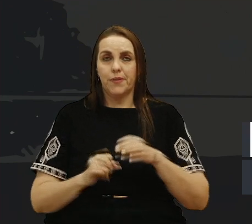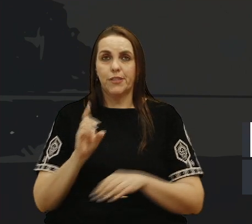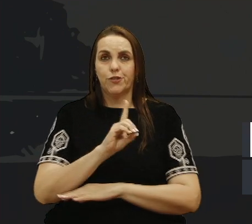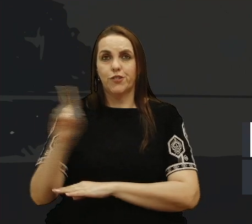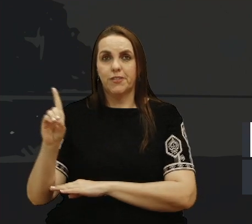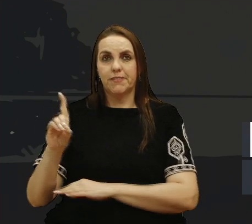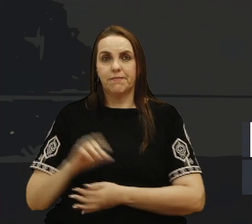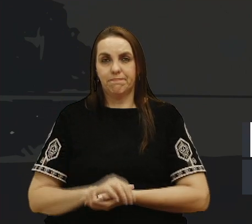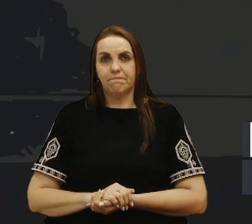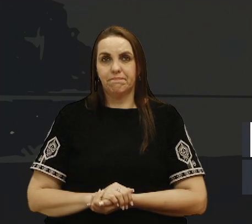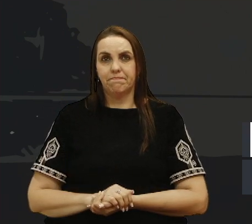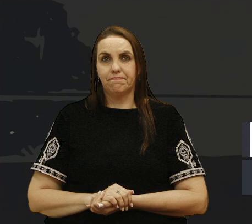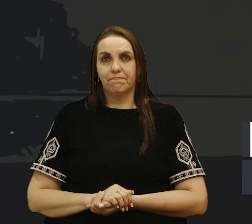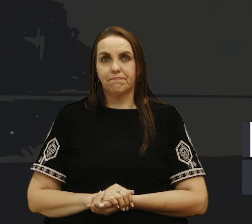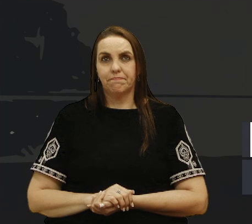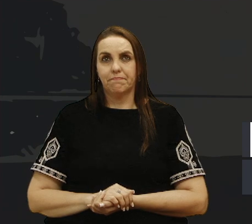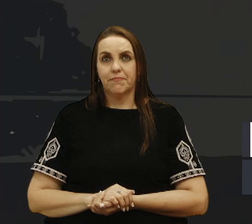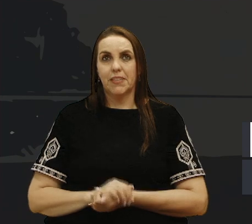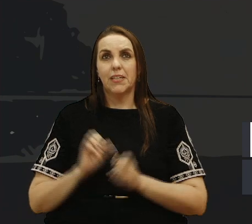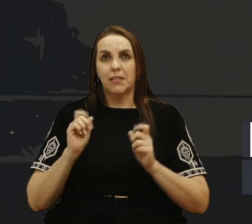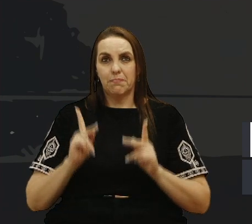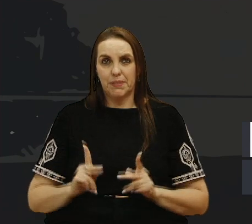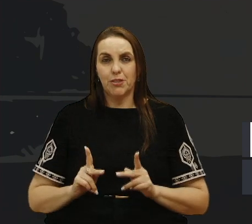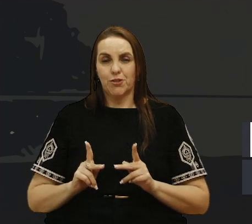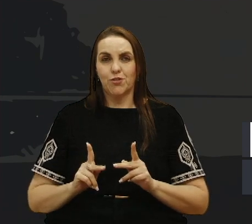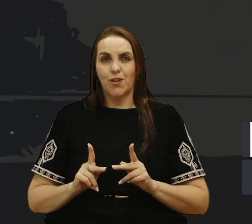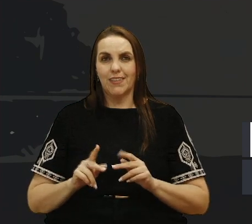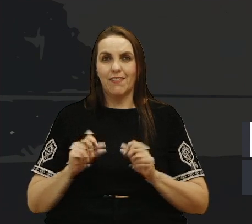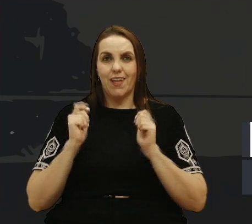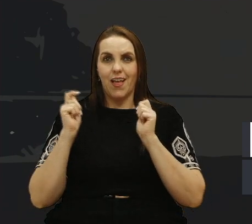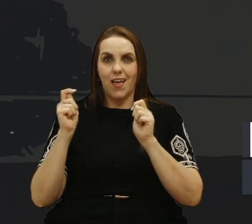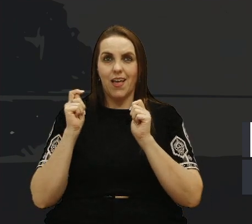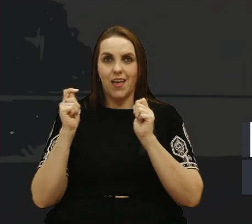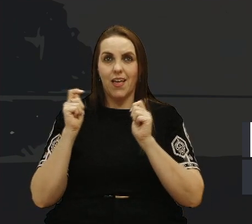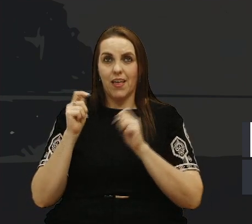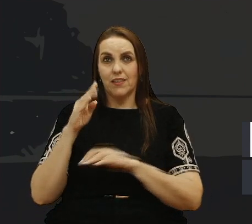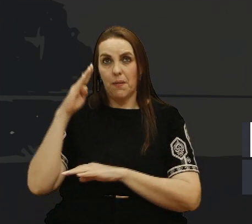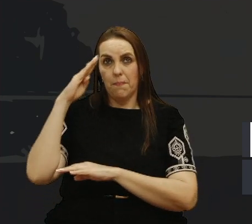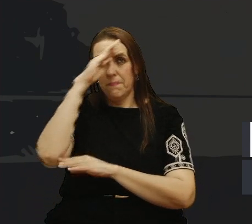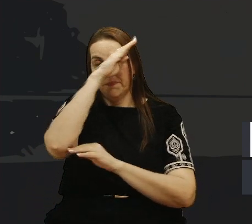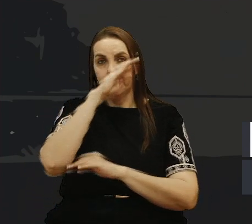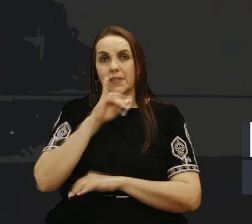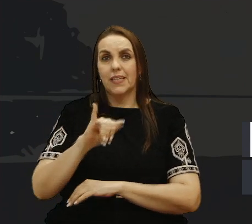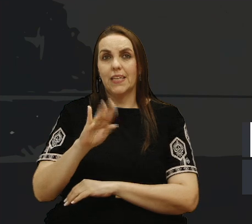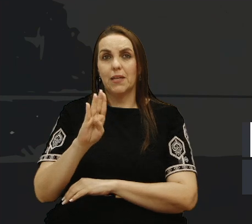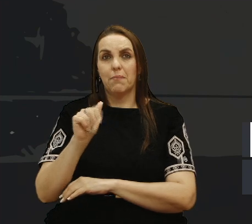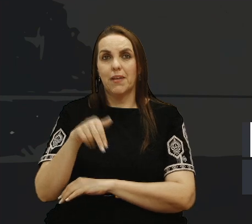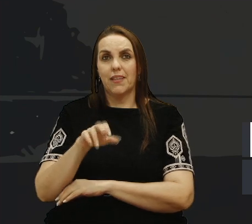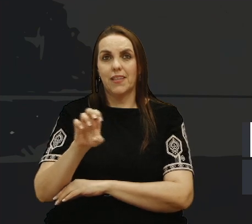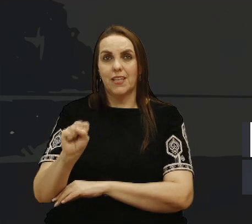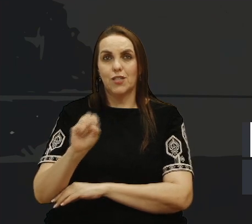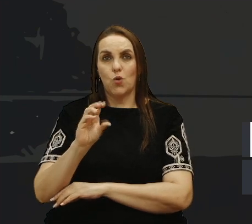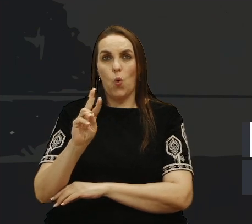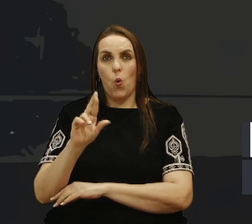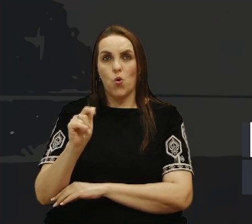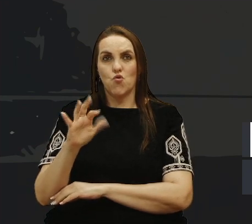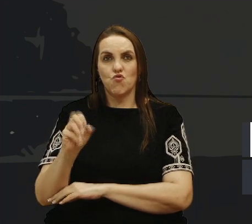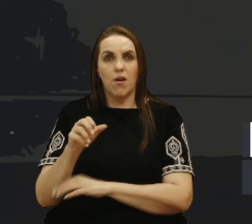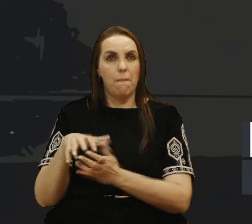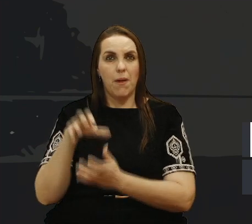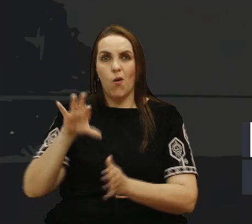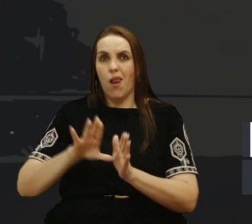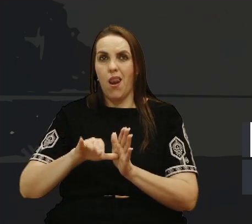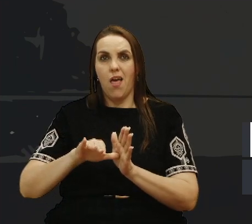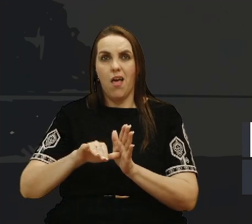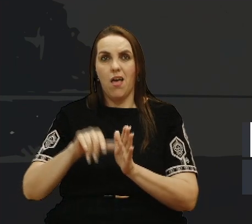Wagner. Quem estava no palanque do Bolsonaro era o Ibanez Rocha, um dos maiores ladrões desse